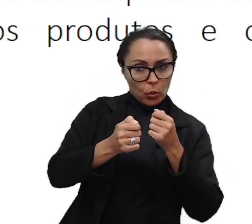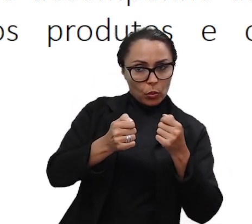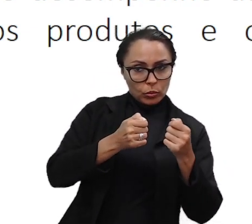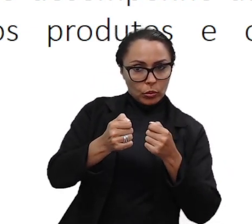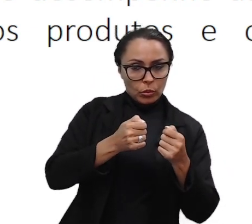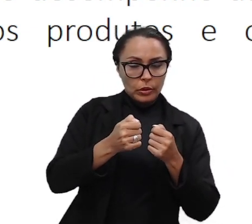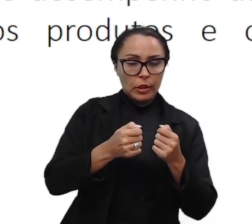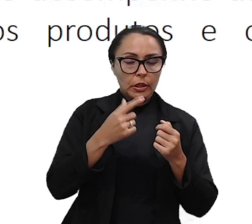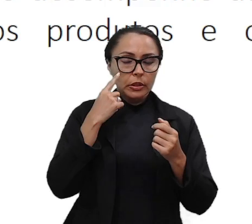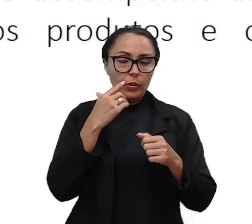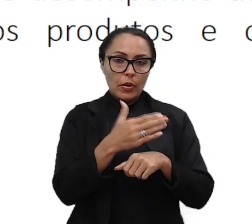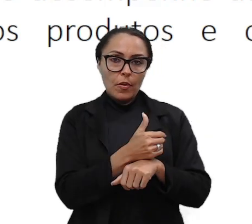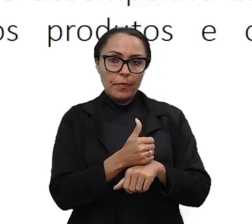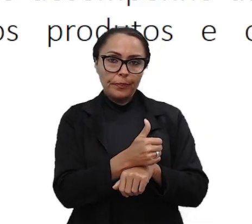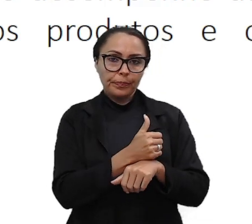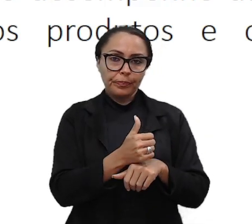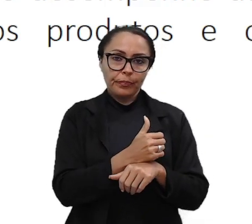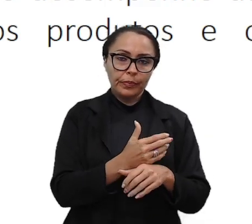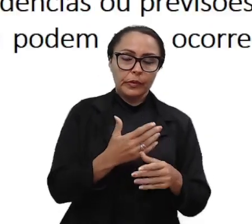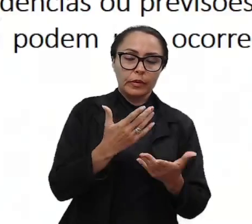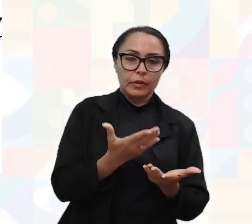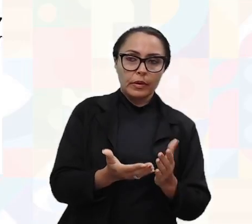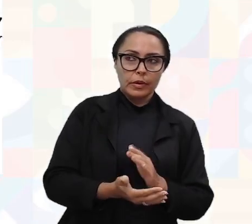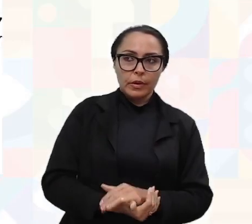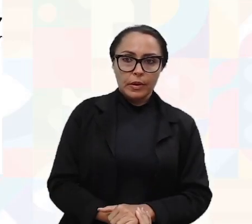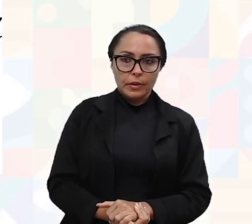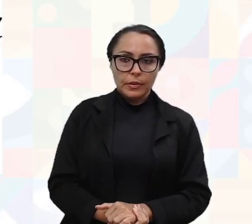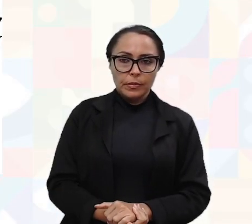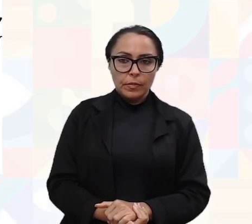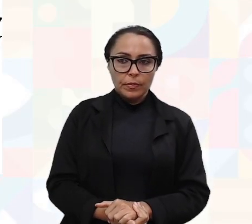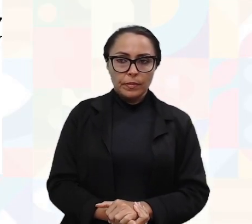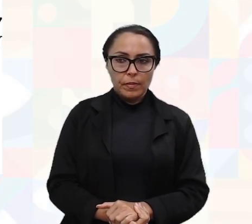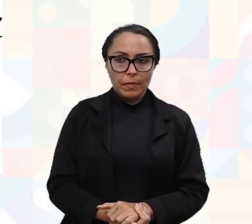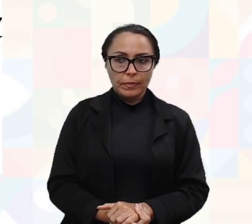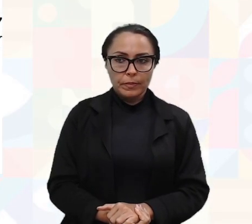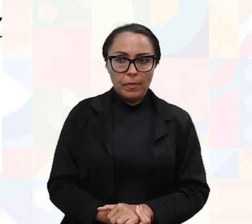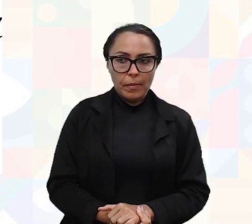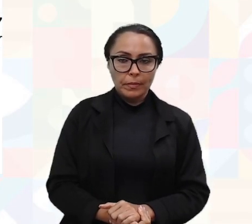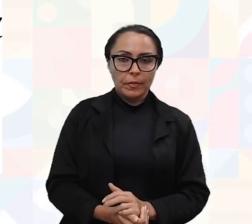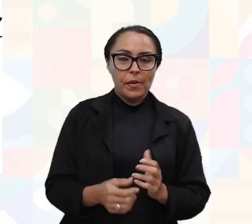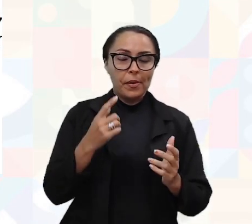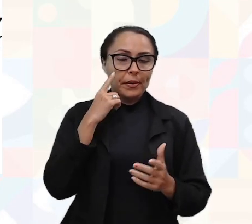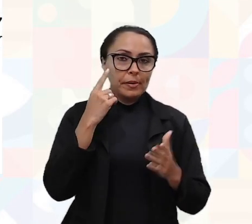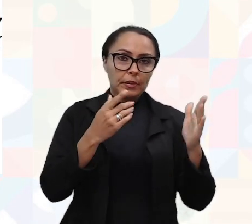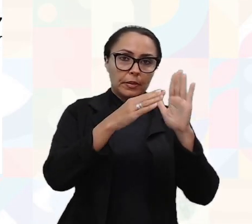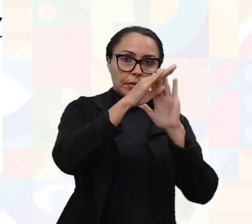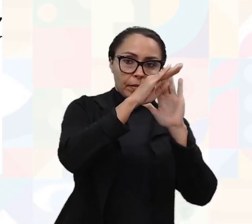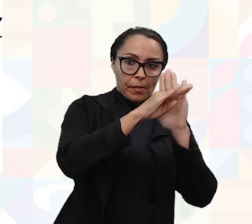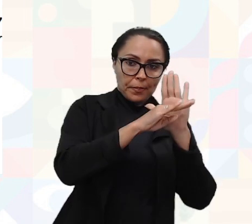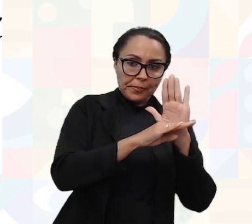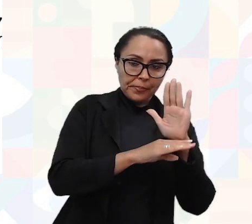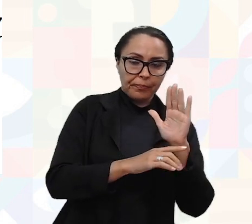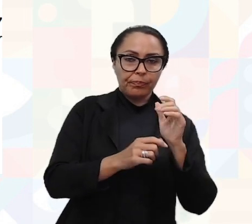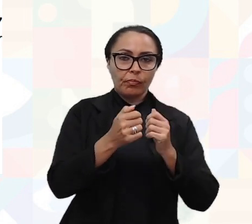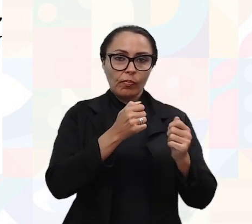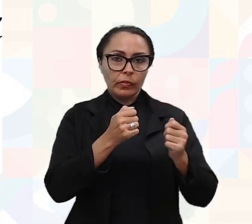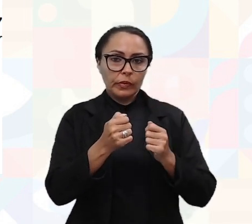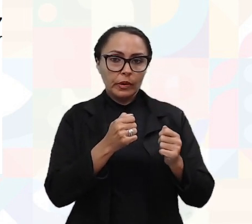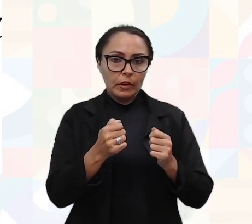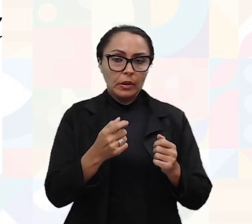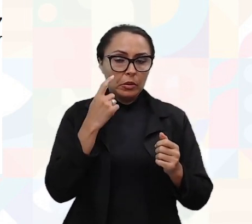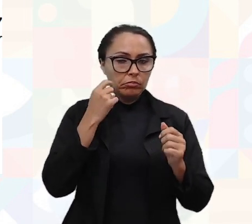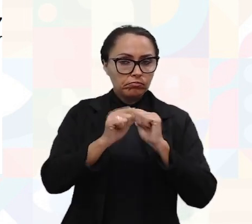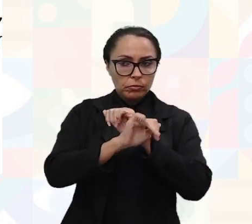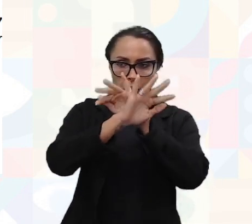a qualidade dos produtos e o cumprimento desses prazos. A distinção entre planejamento e controle pode não ser muito